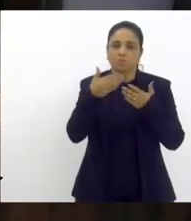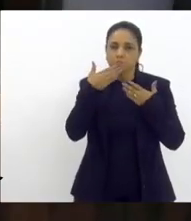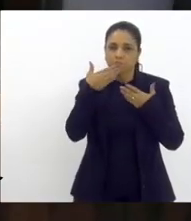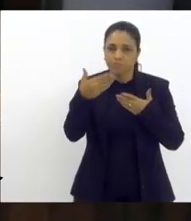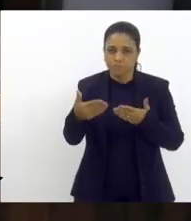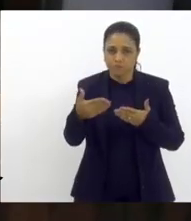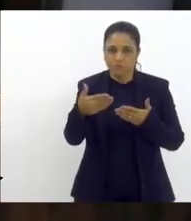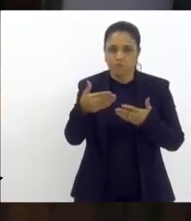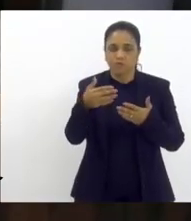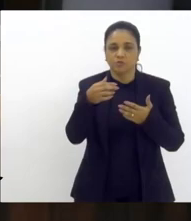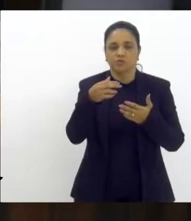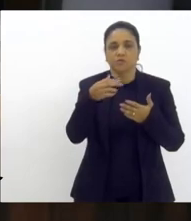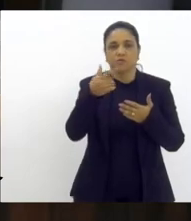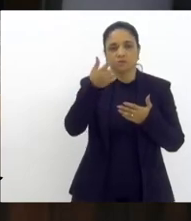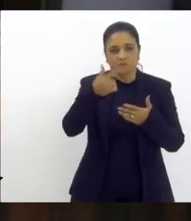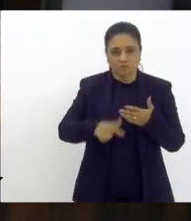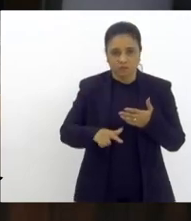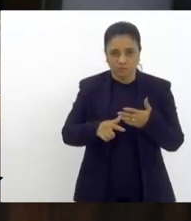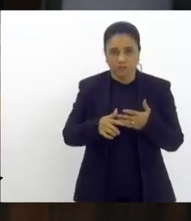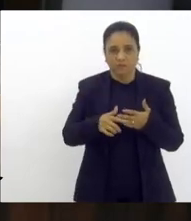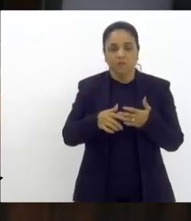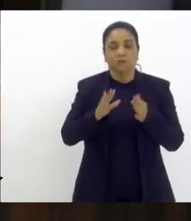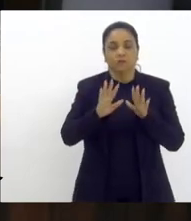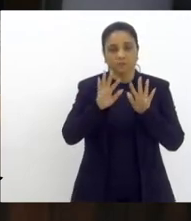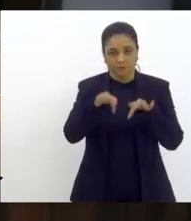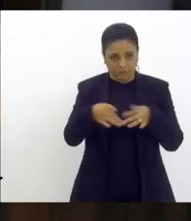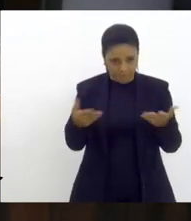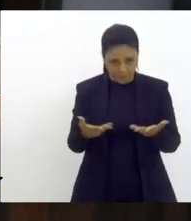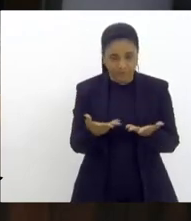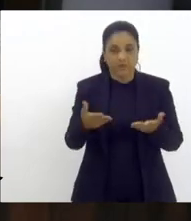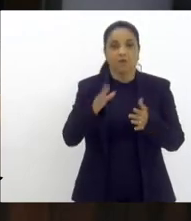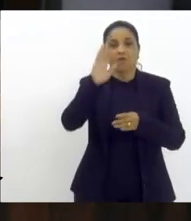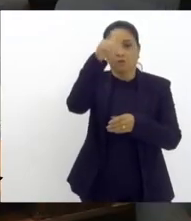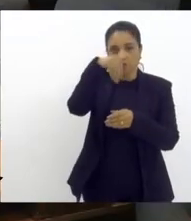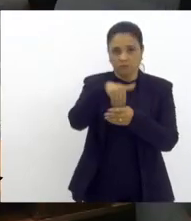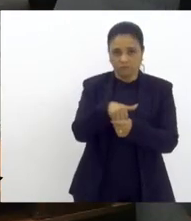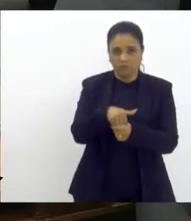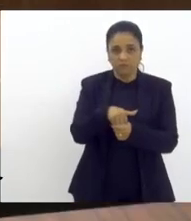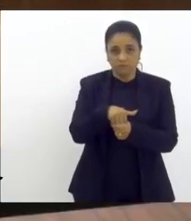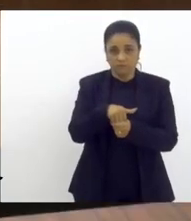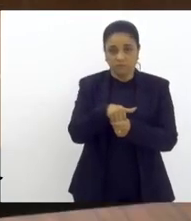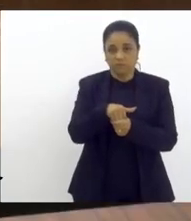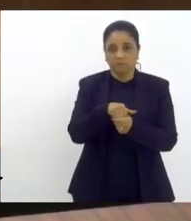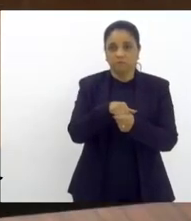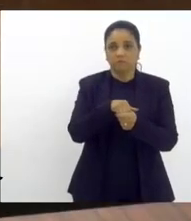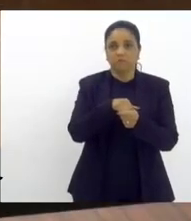concluir bom em votação verificação